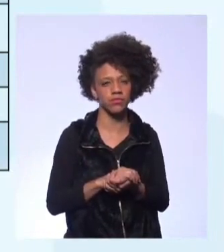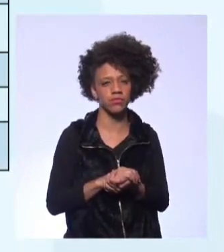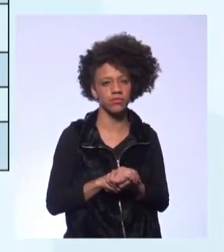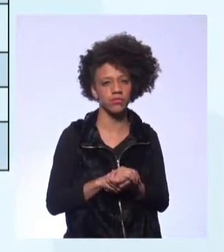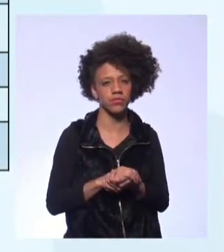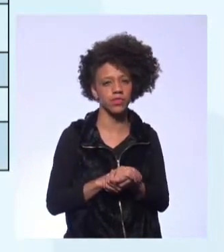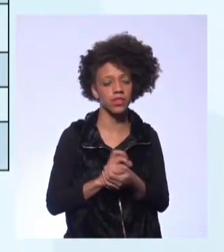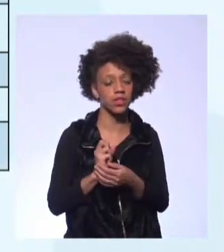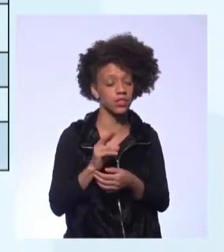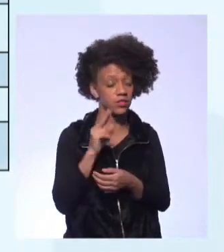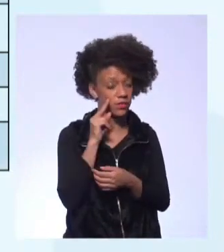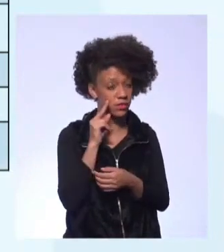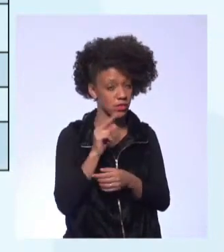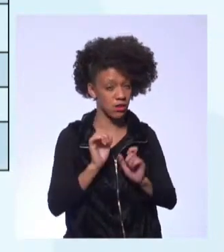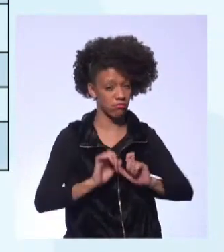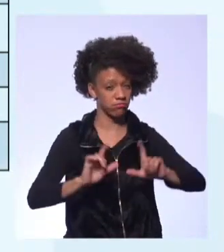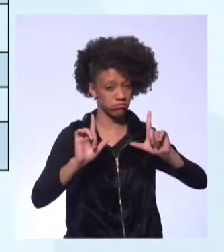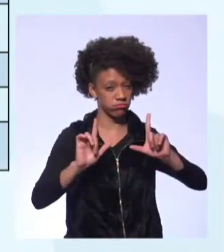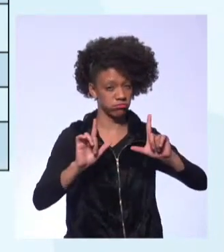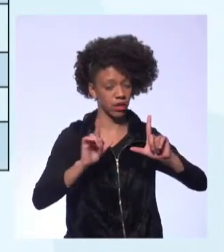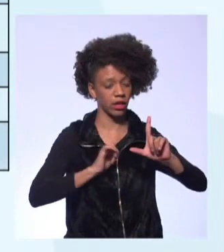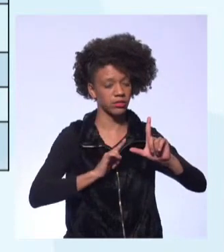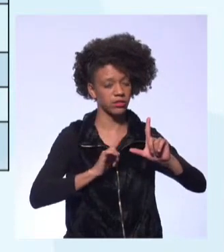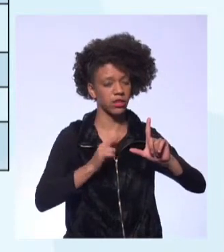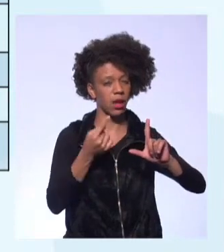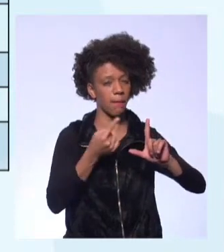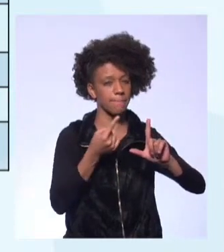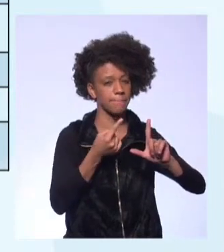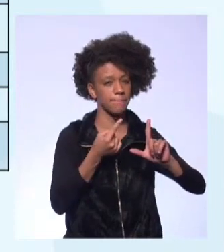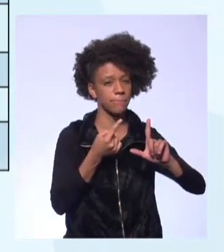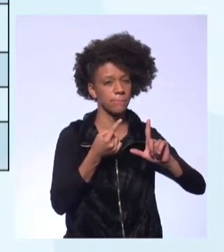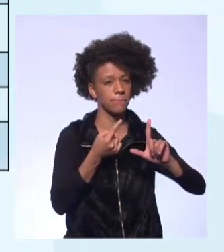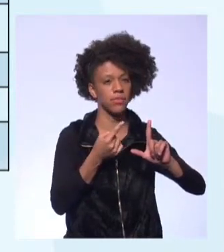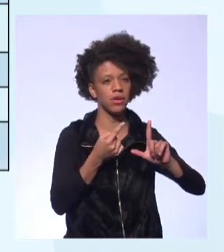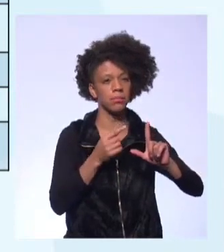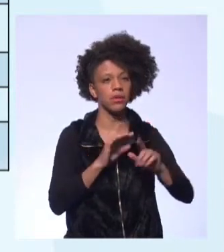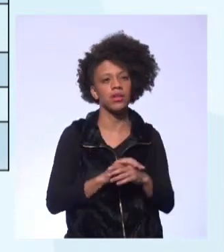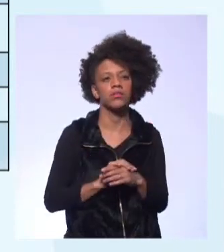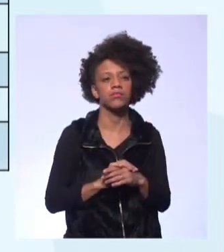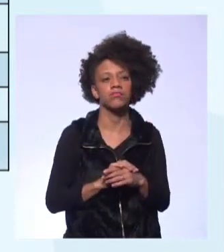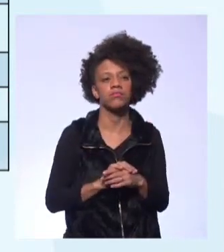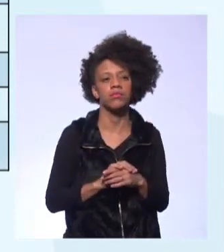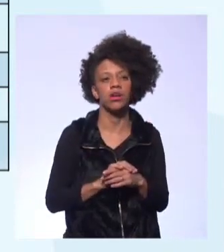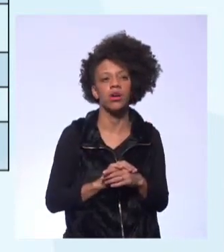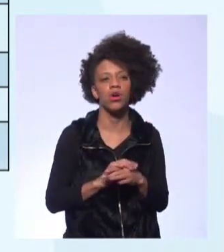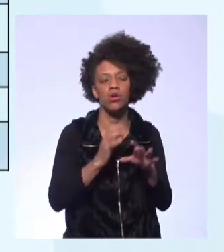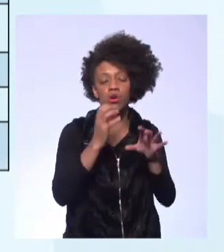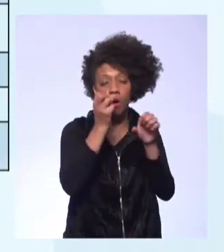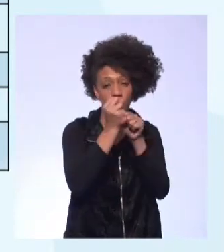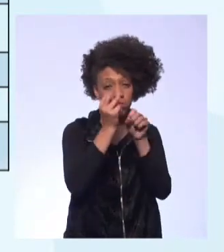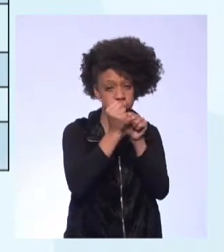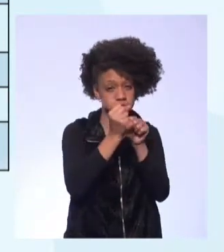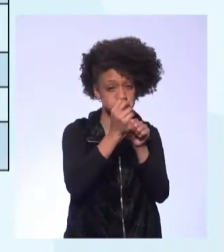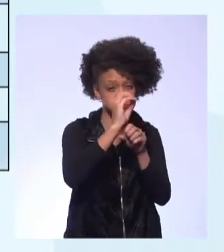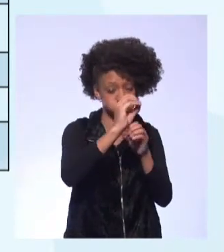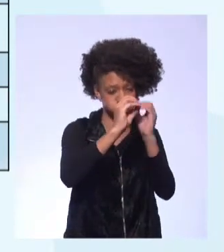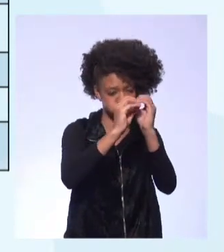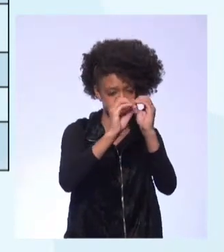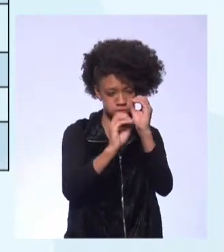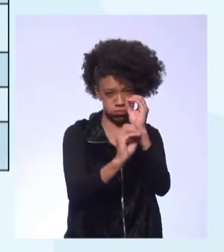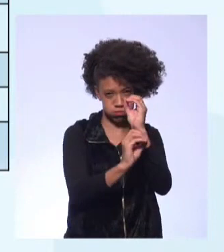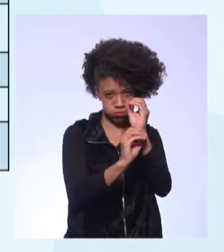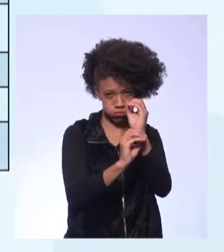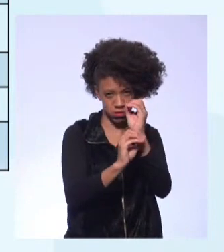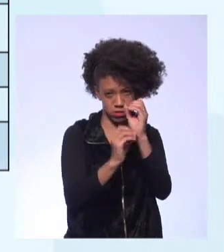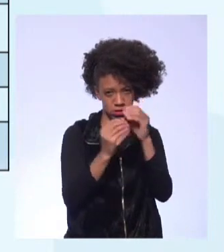você olhar no quadrinho, João Vitor, eu tenho lá, a primeira figura que tem lá em cima, eu tenho um agrupamento de 3 bolinhas, que são 3